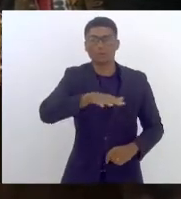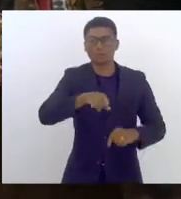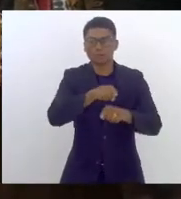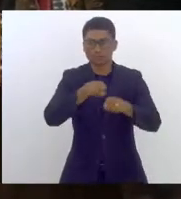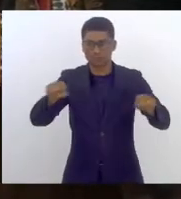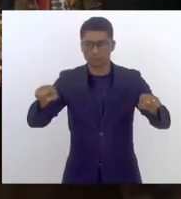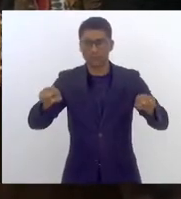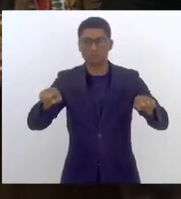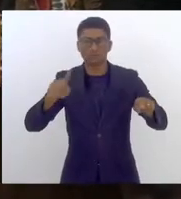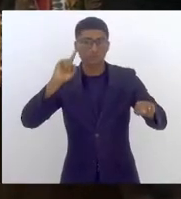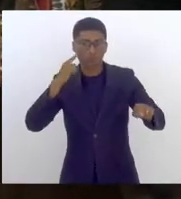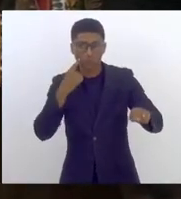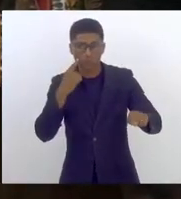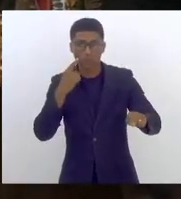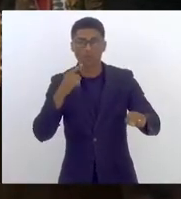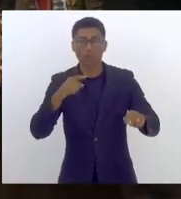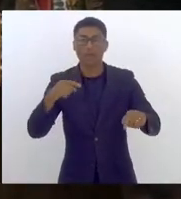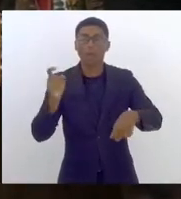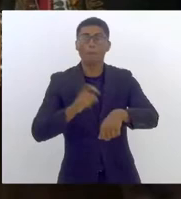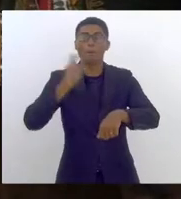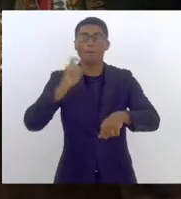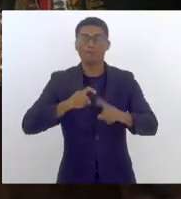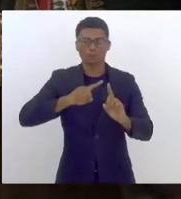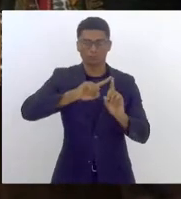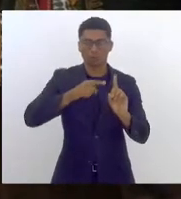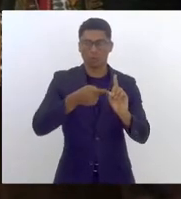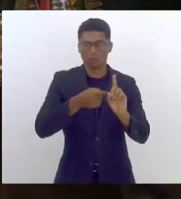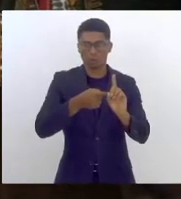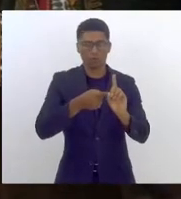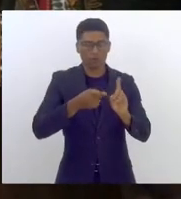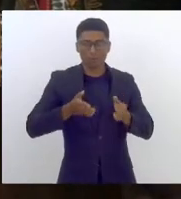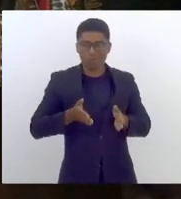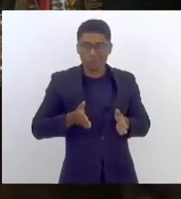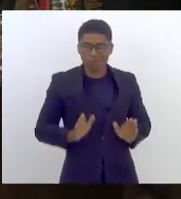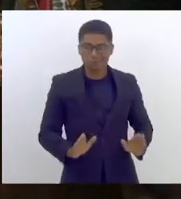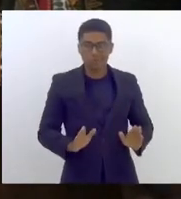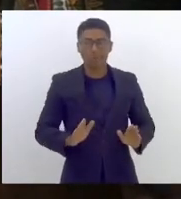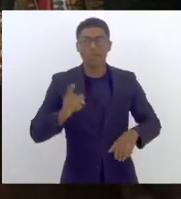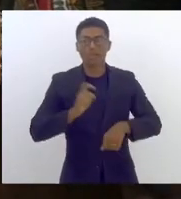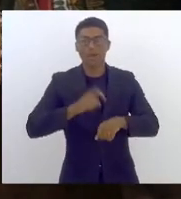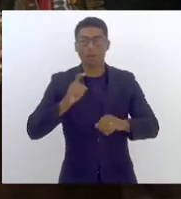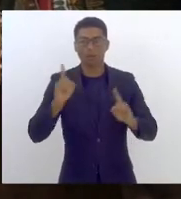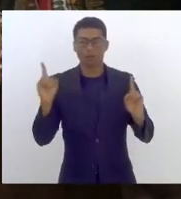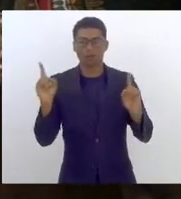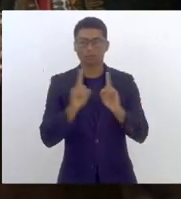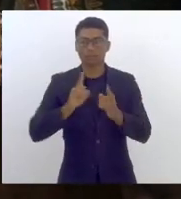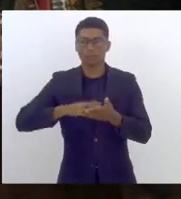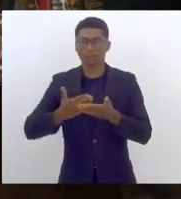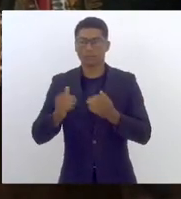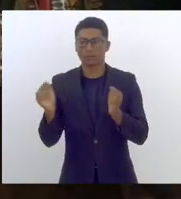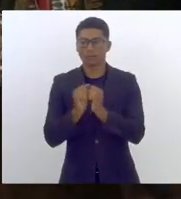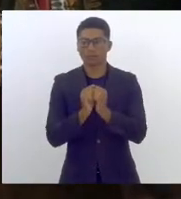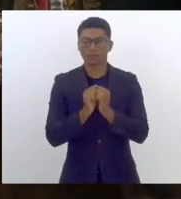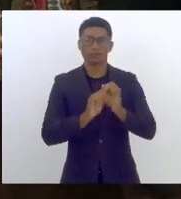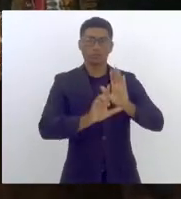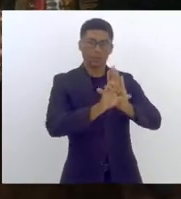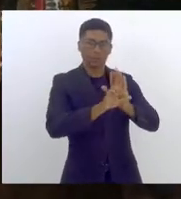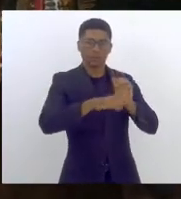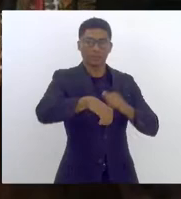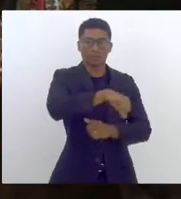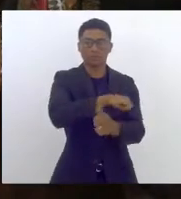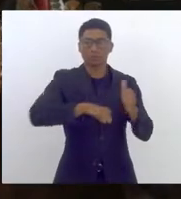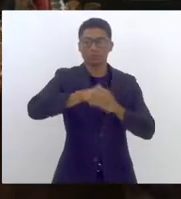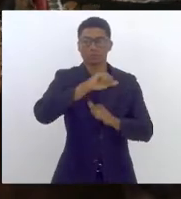o trabalho de parto né de pré-natal e trabalho de parto então ele Altera a lei e estabelece que